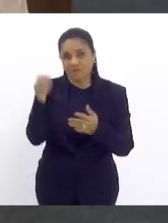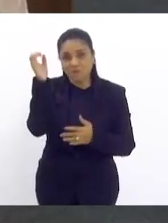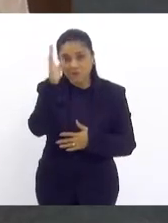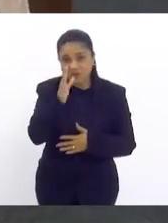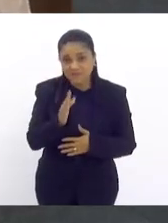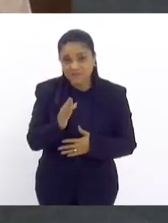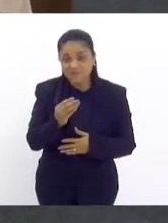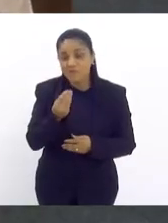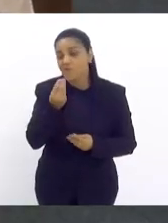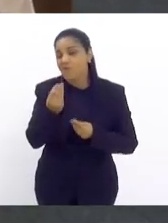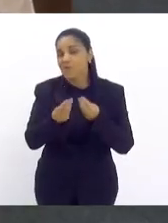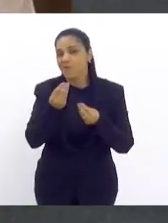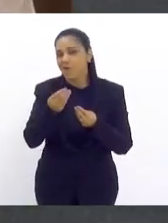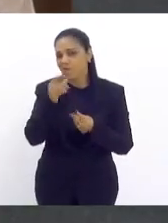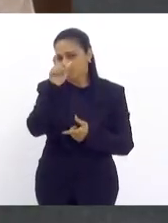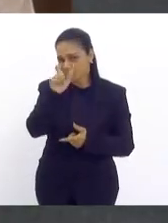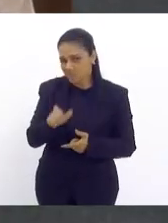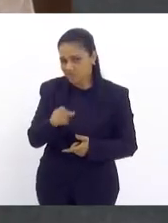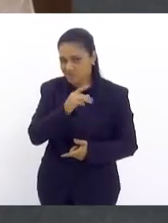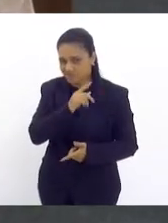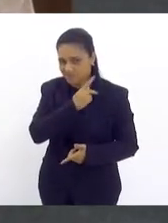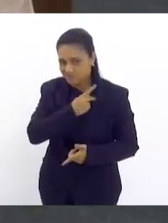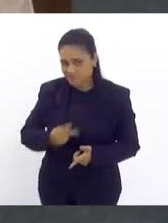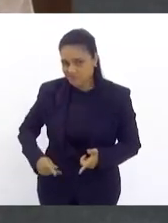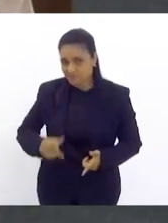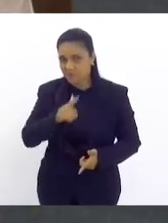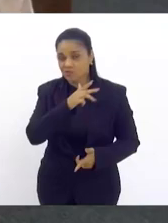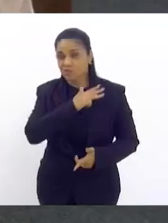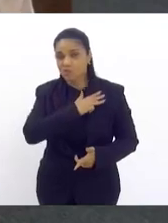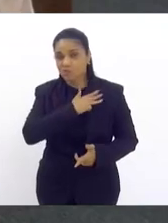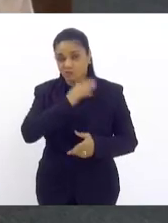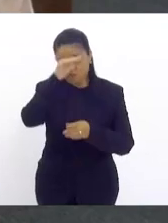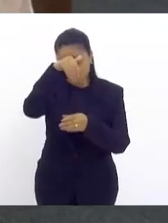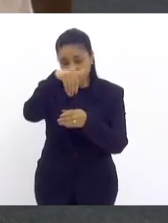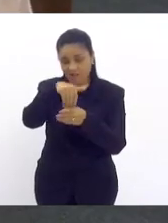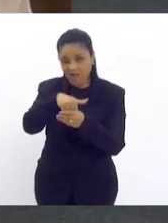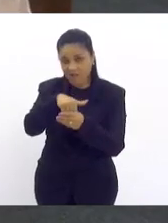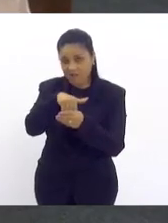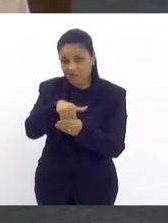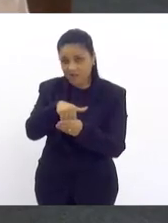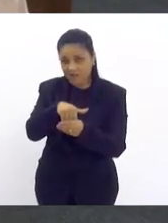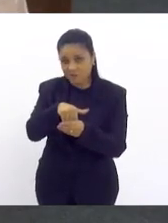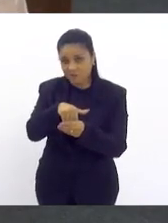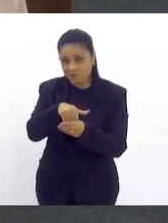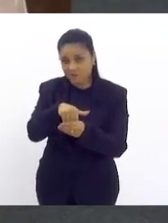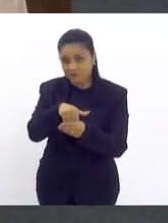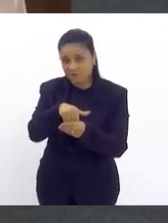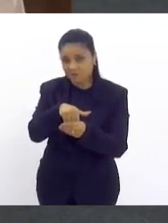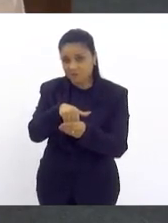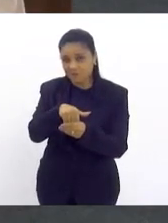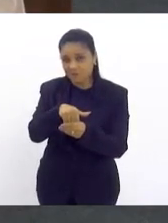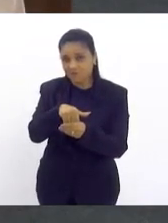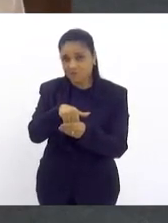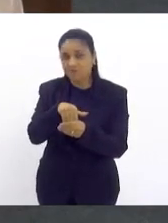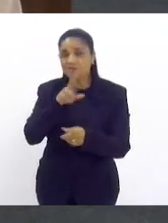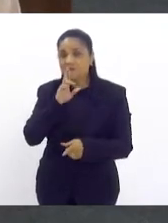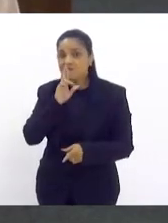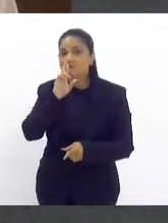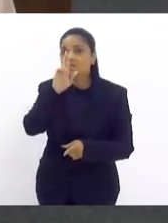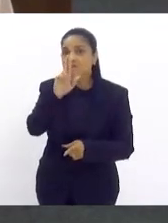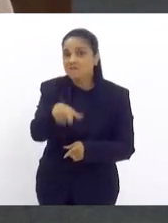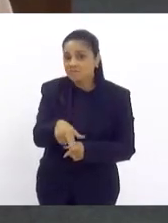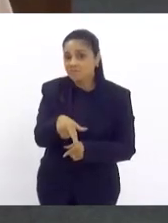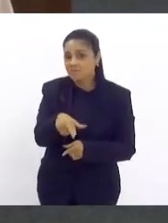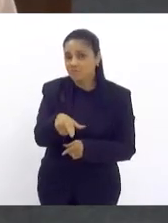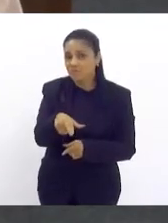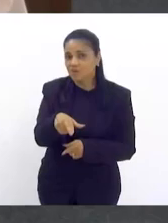o presidente Lula é um presidente que foi eleito inclusive como resposta uma série